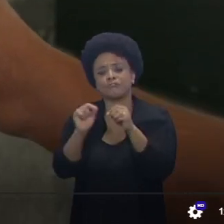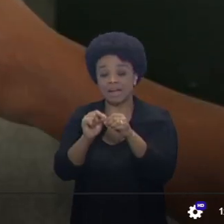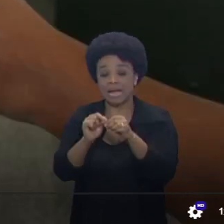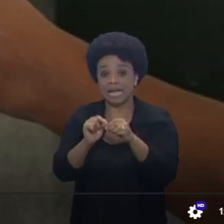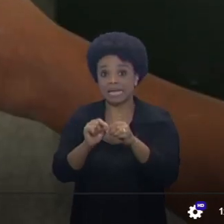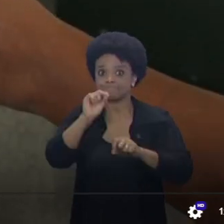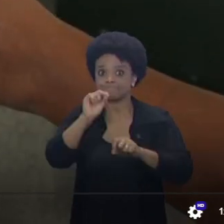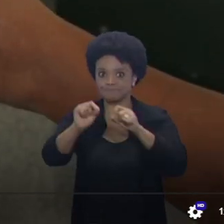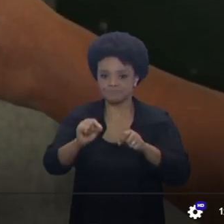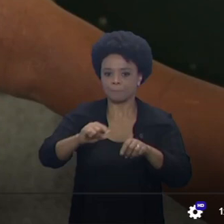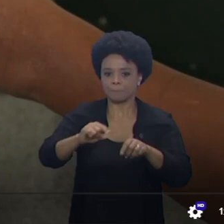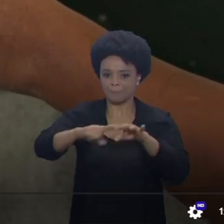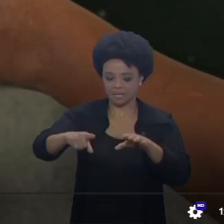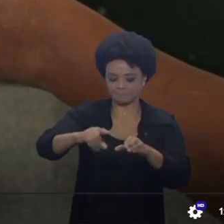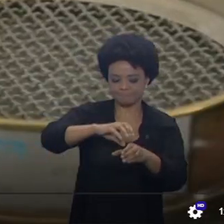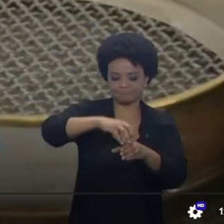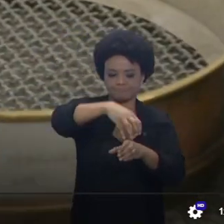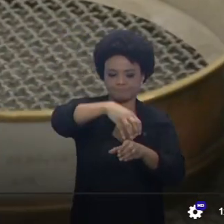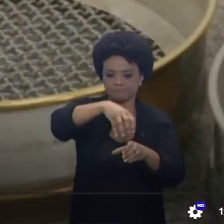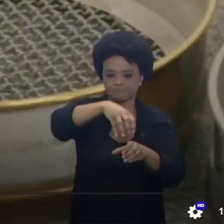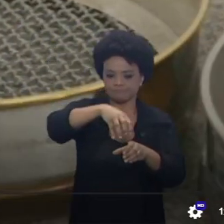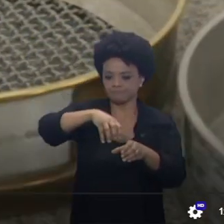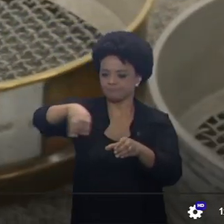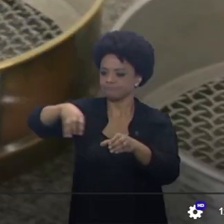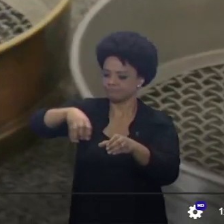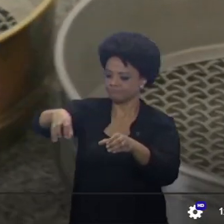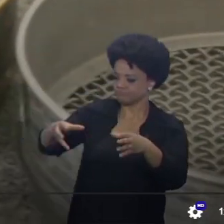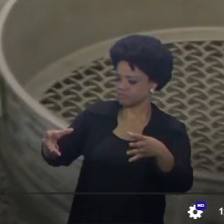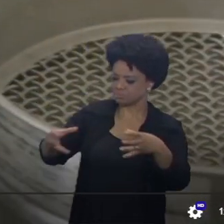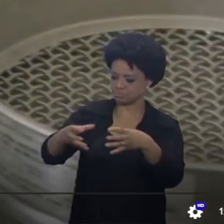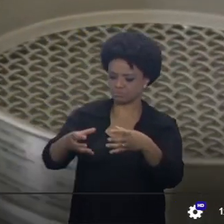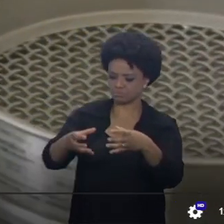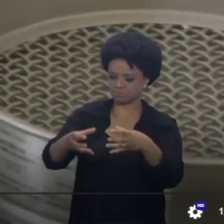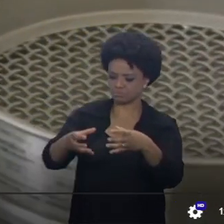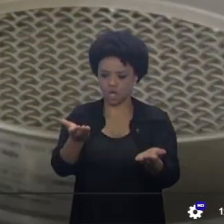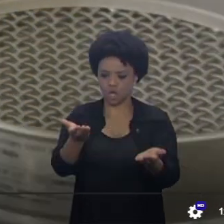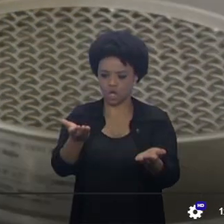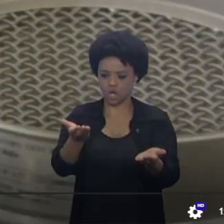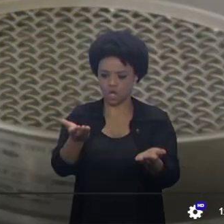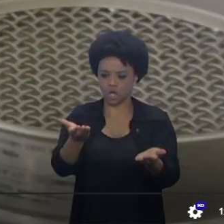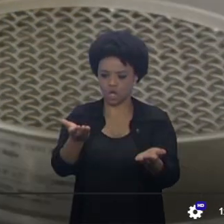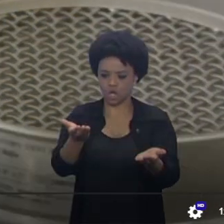que nada mais é que a medição dos grãos. Nesse ensaio, os